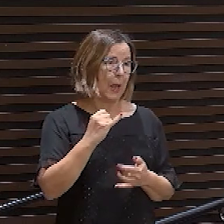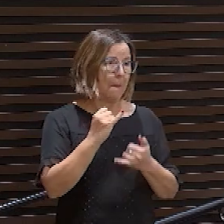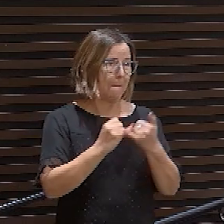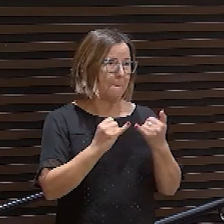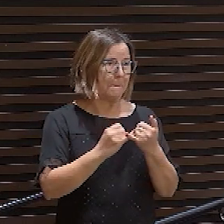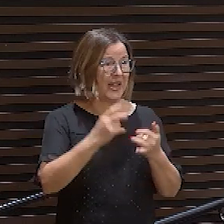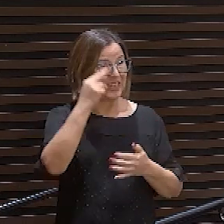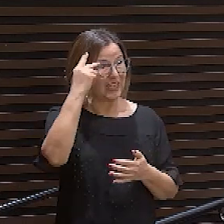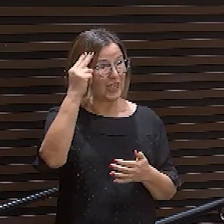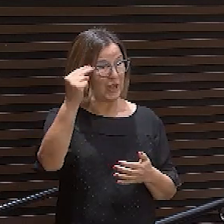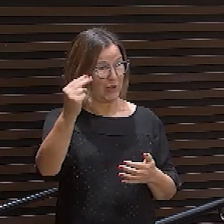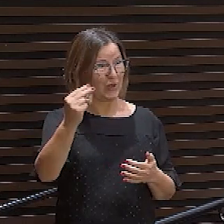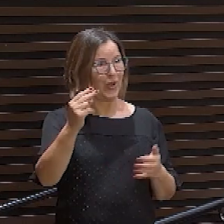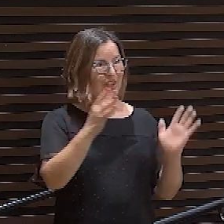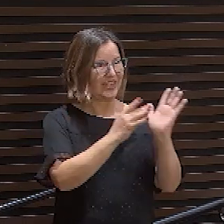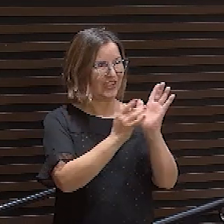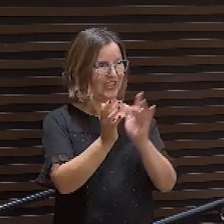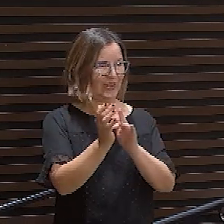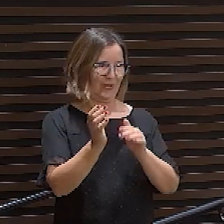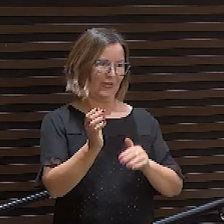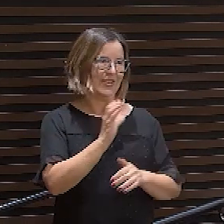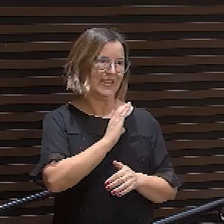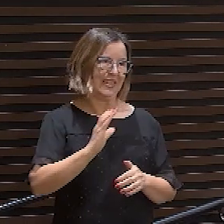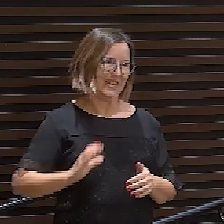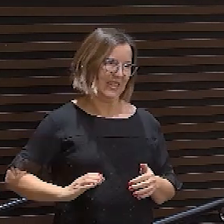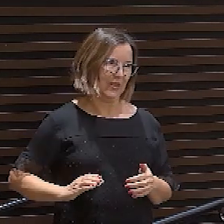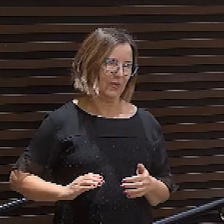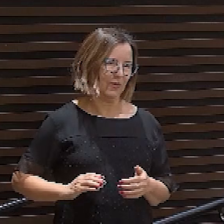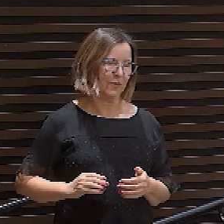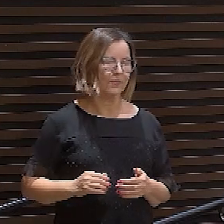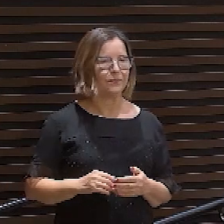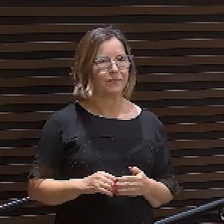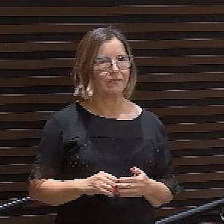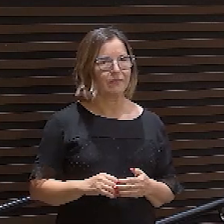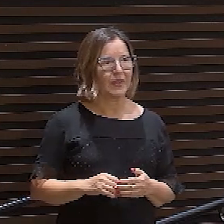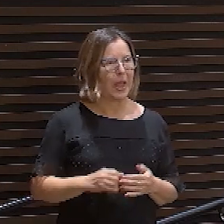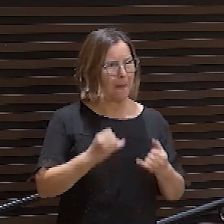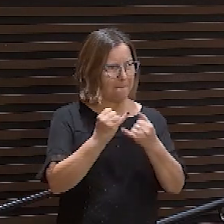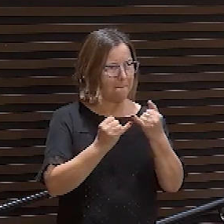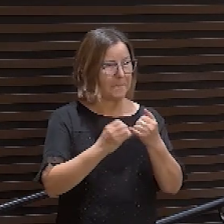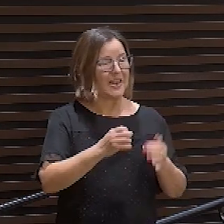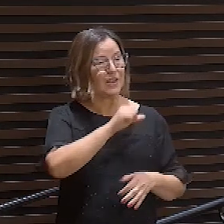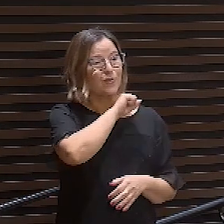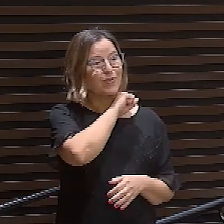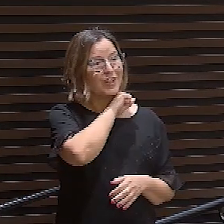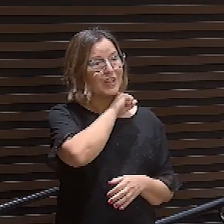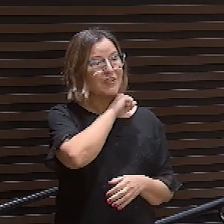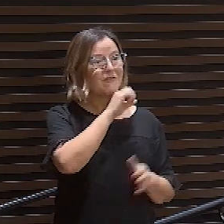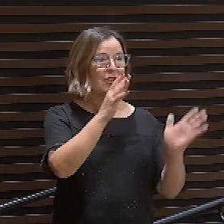É muito igual ao sacrifício de Jesus.